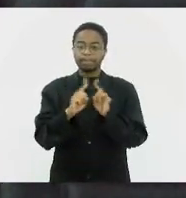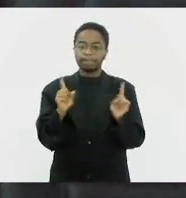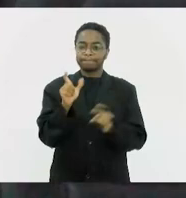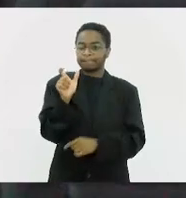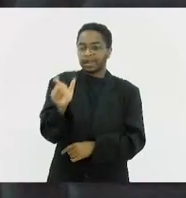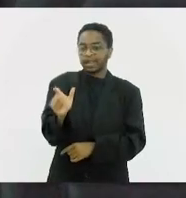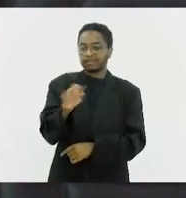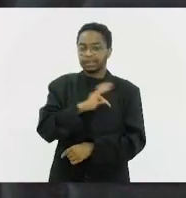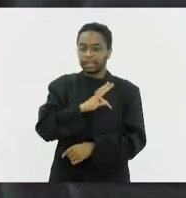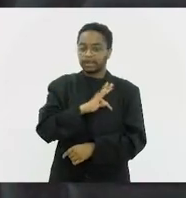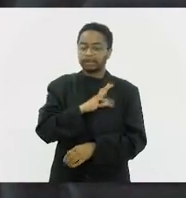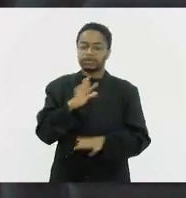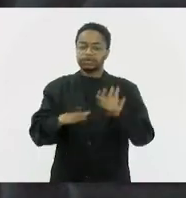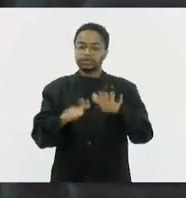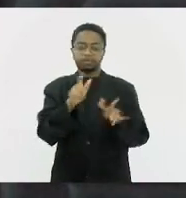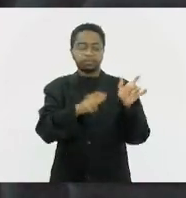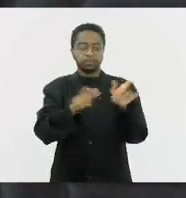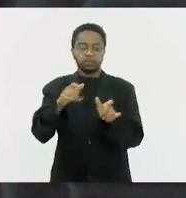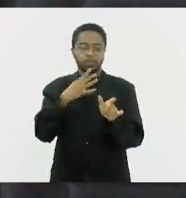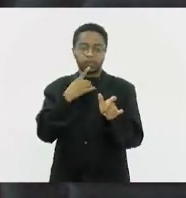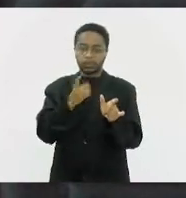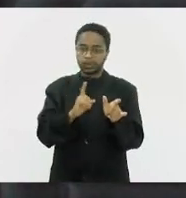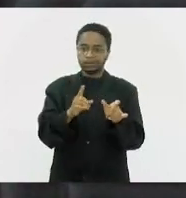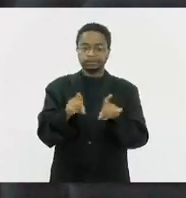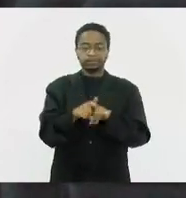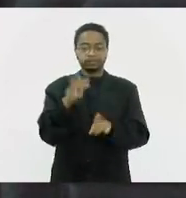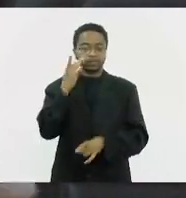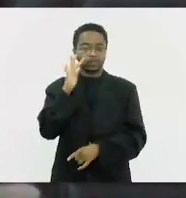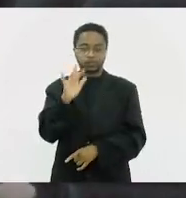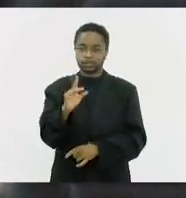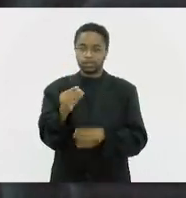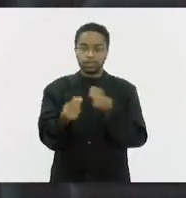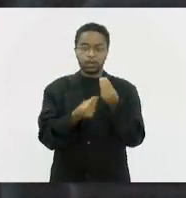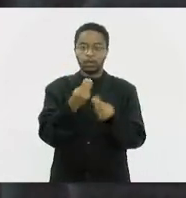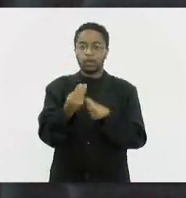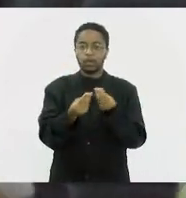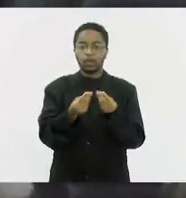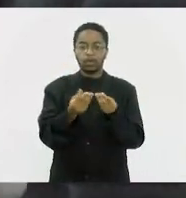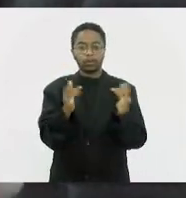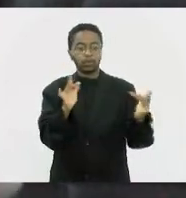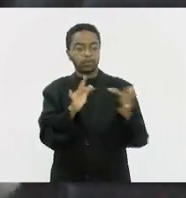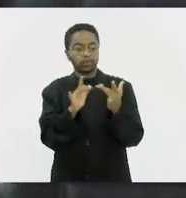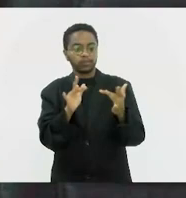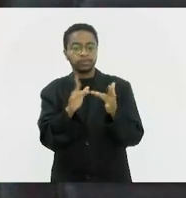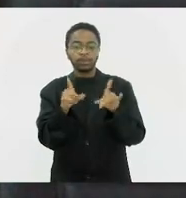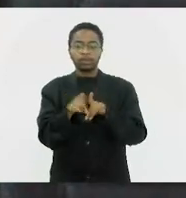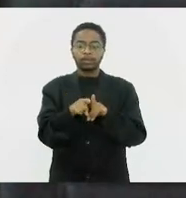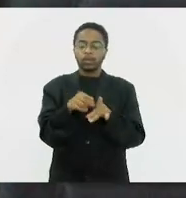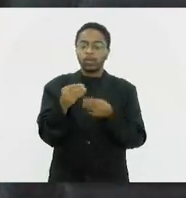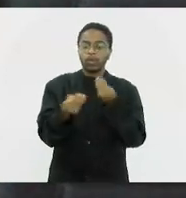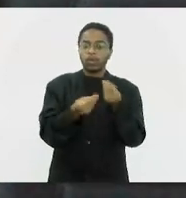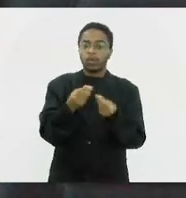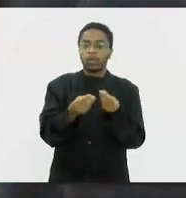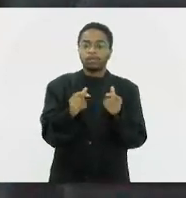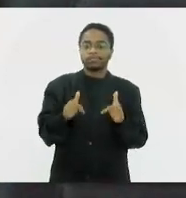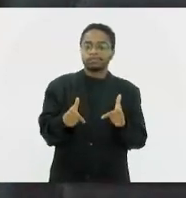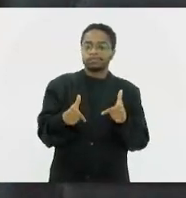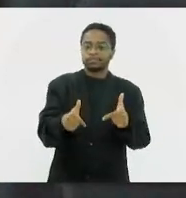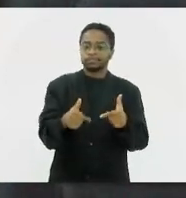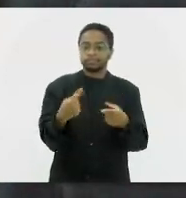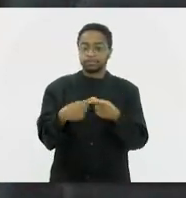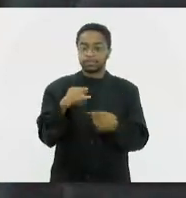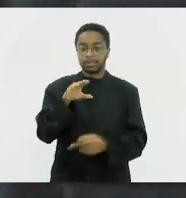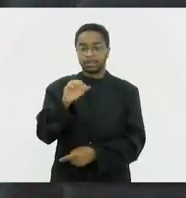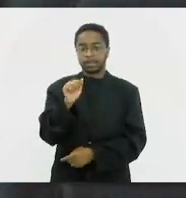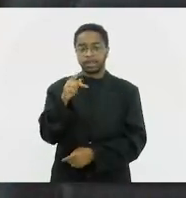mais técnica, às vezes as pessoas não conhecem e não sabem como se dá o acesso, como que eu faço para acessar, né? O CAPS é